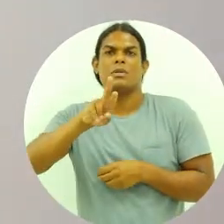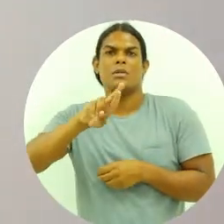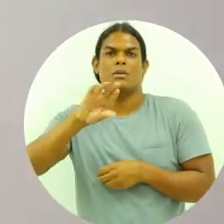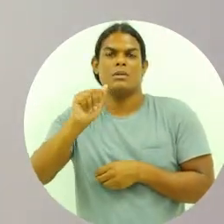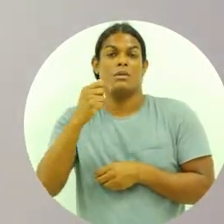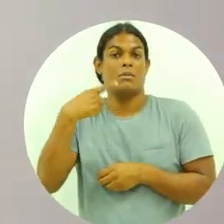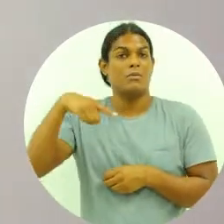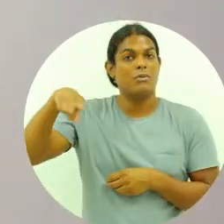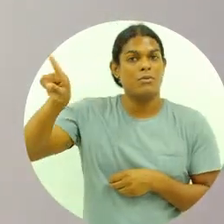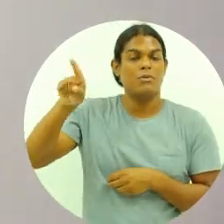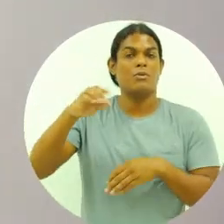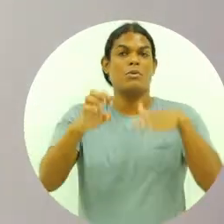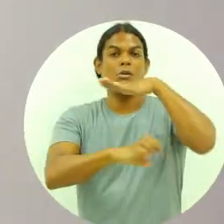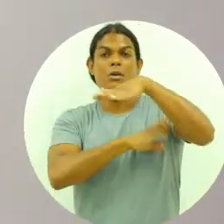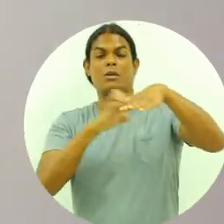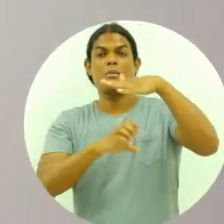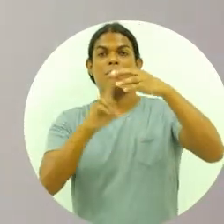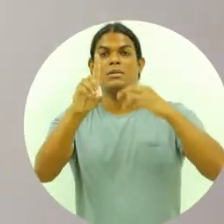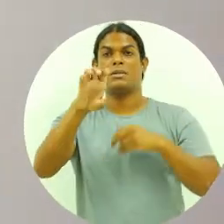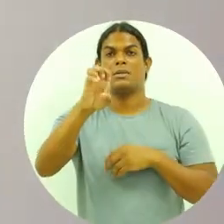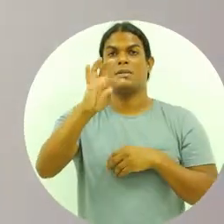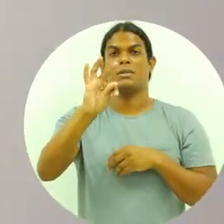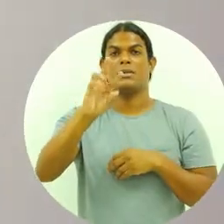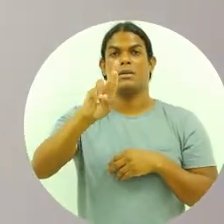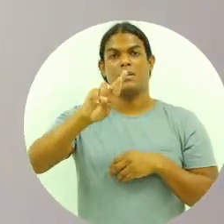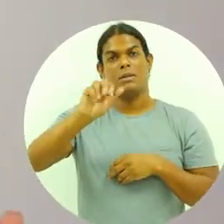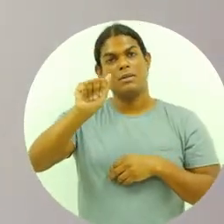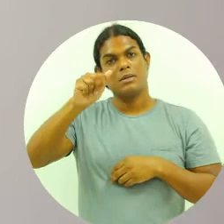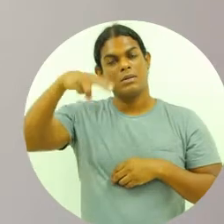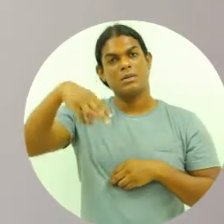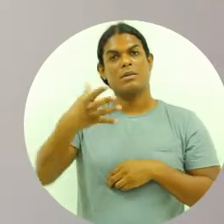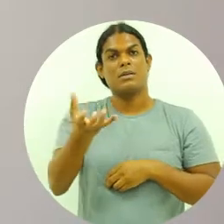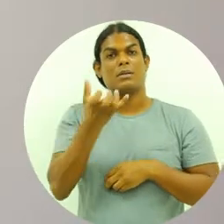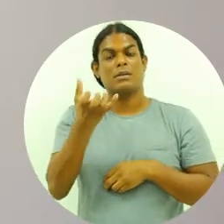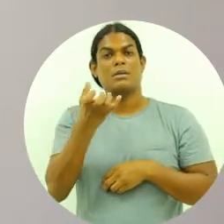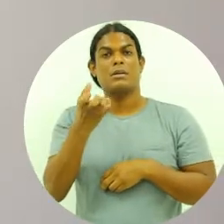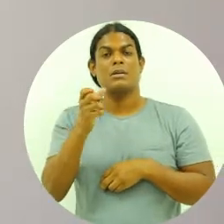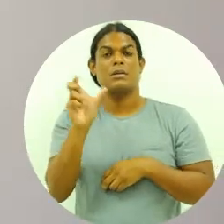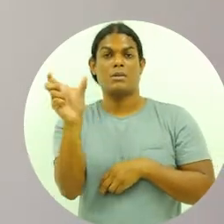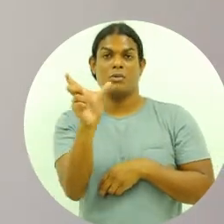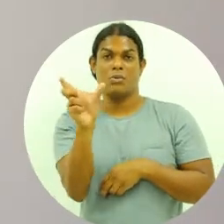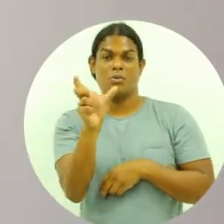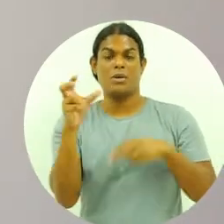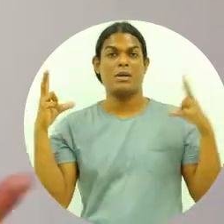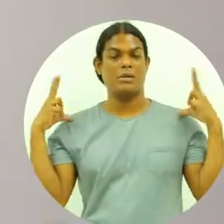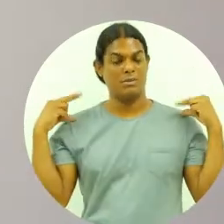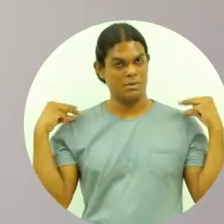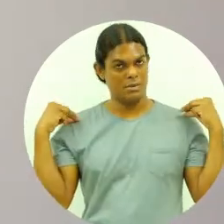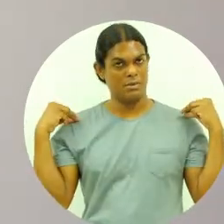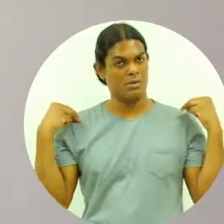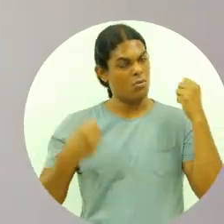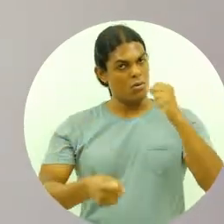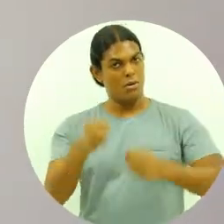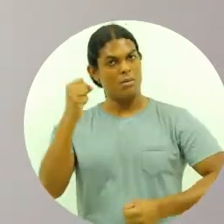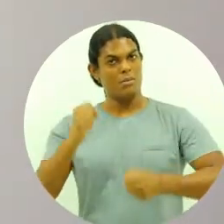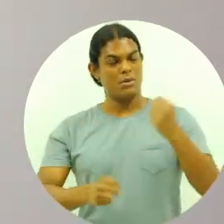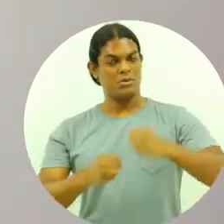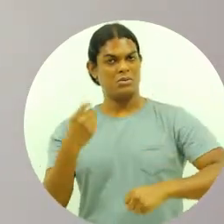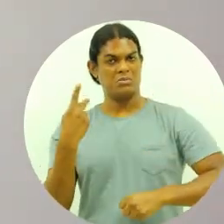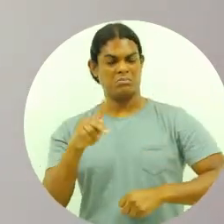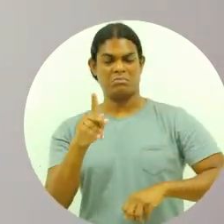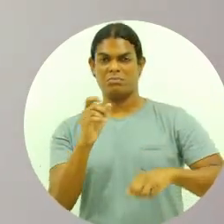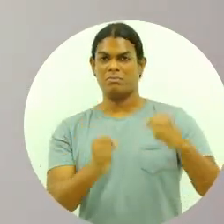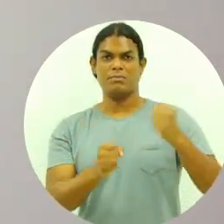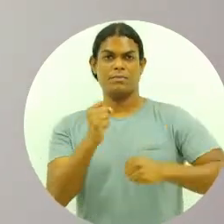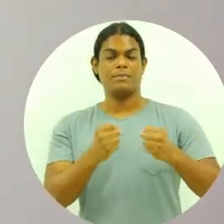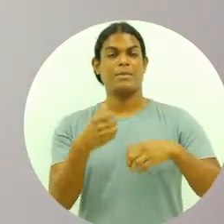e quiser uma carteira nacional de habilitação para trafegar com seu veículo que ele acabou de comprar,